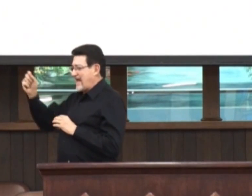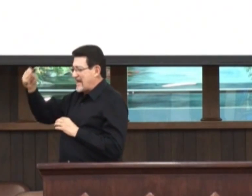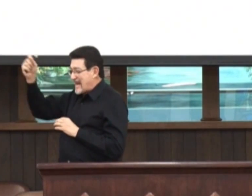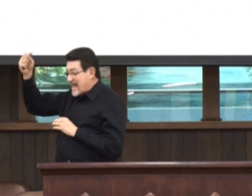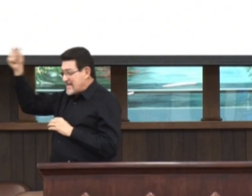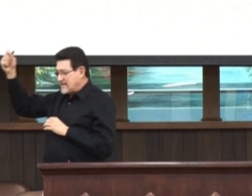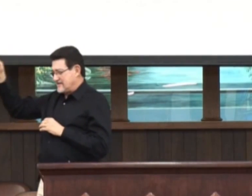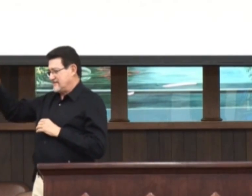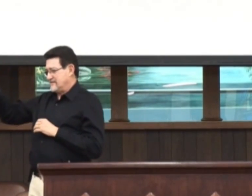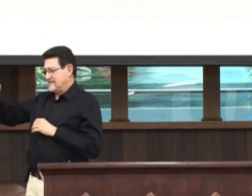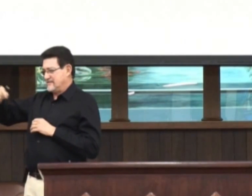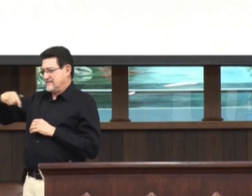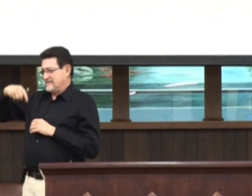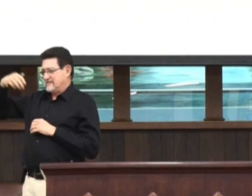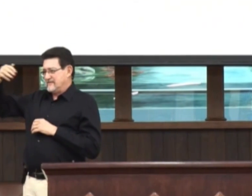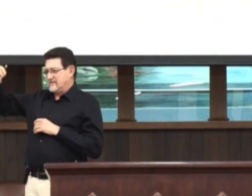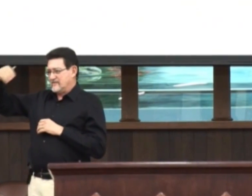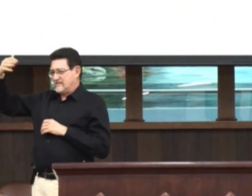está além